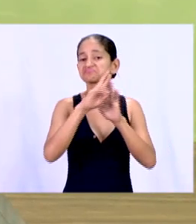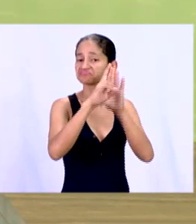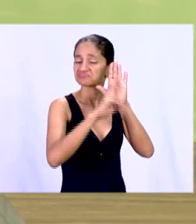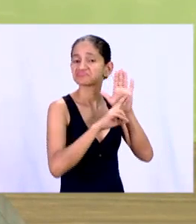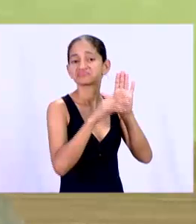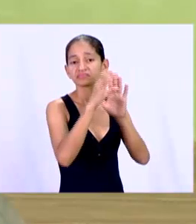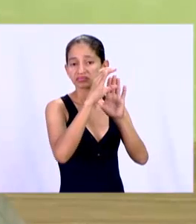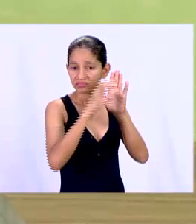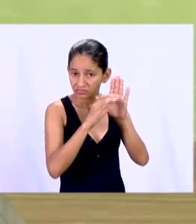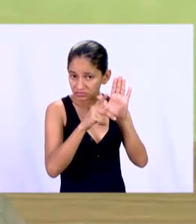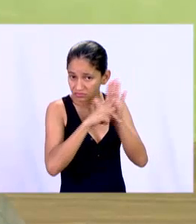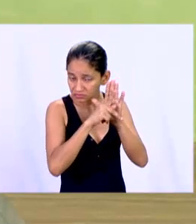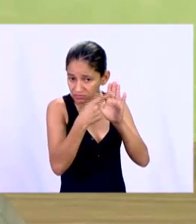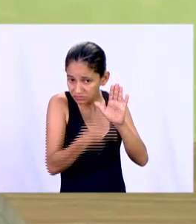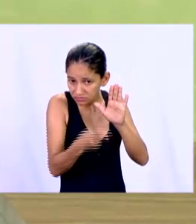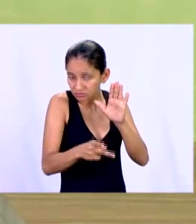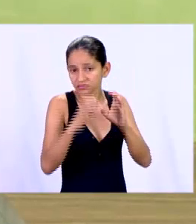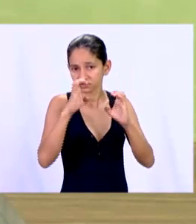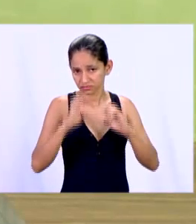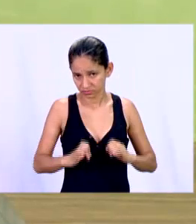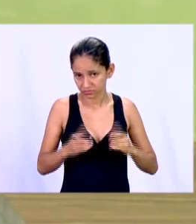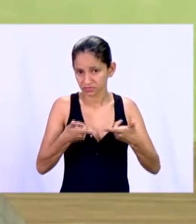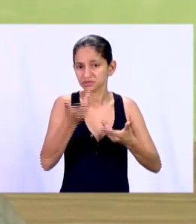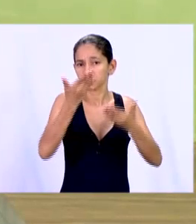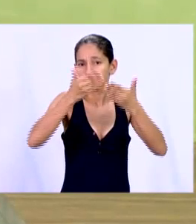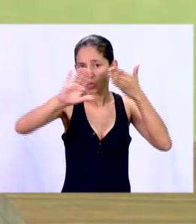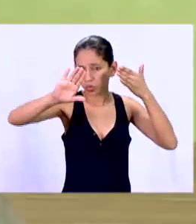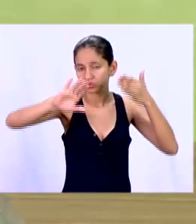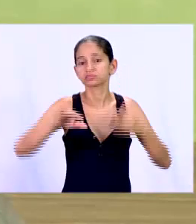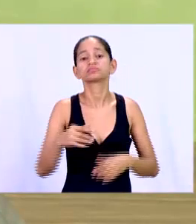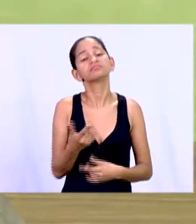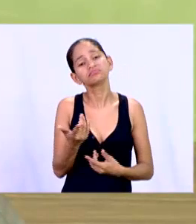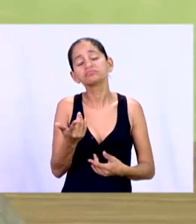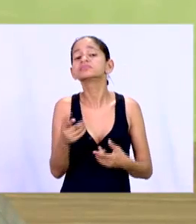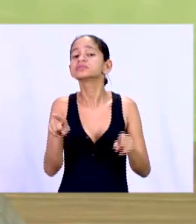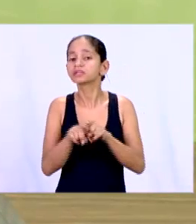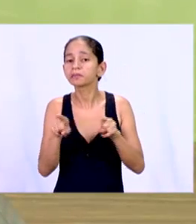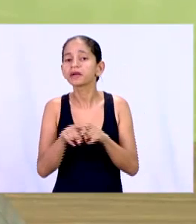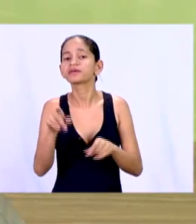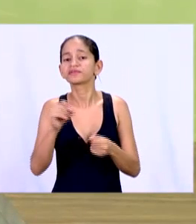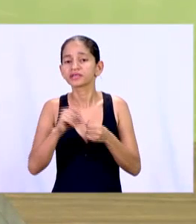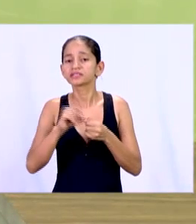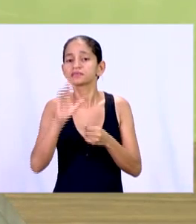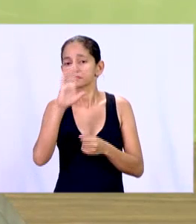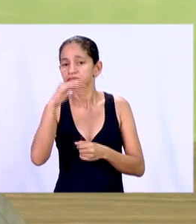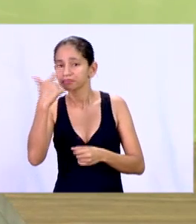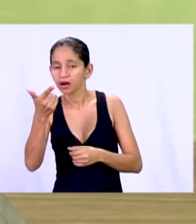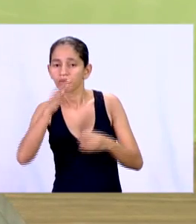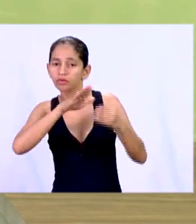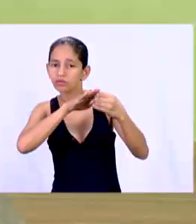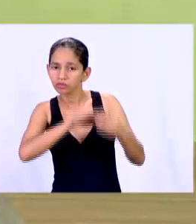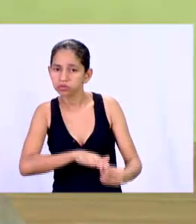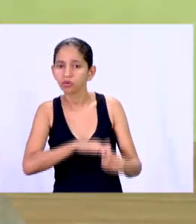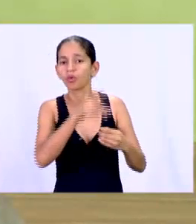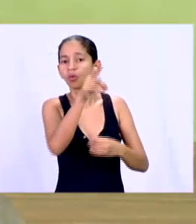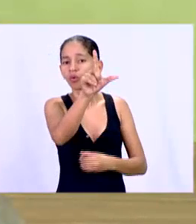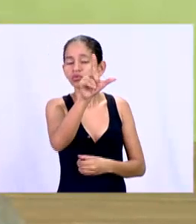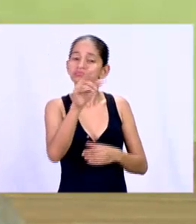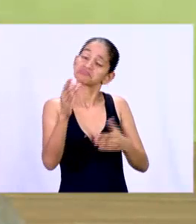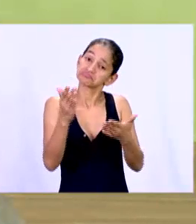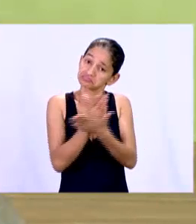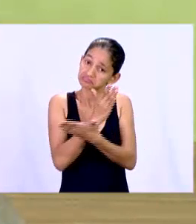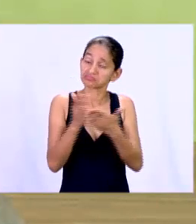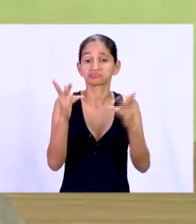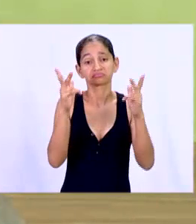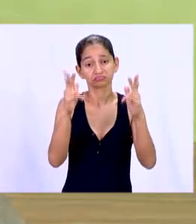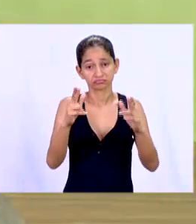ética da empresa, quando ele age para prejudicar os colegas de trabalho ou clientes, também é uma conduta